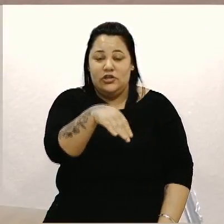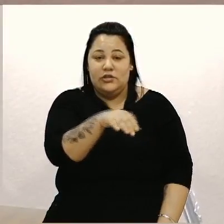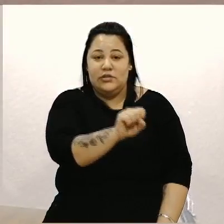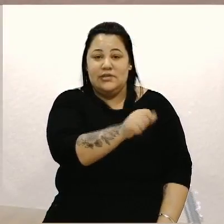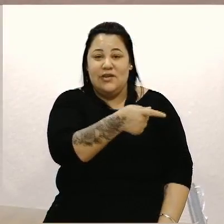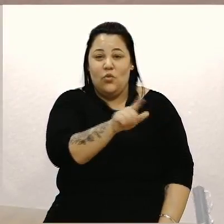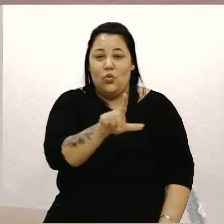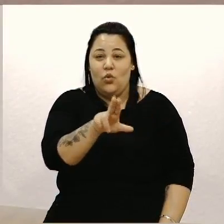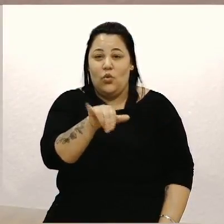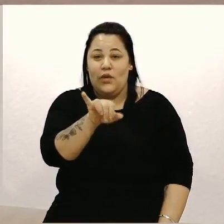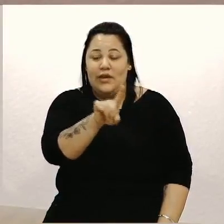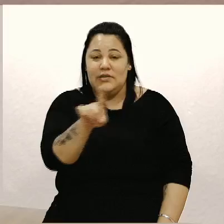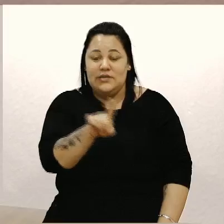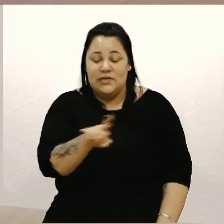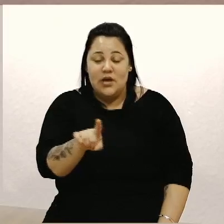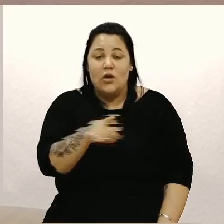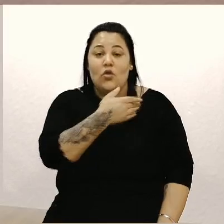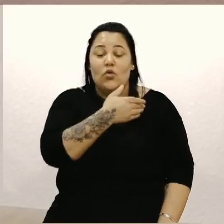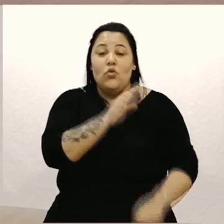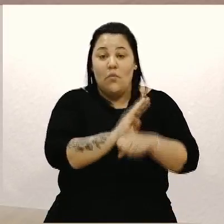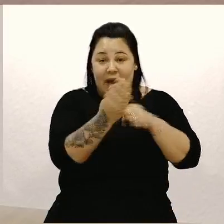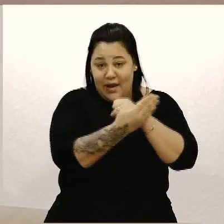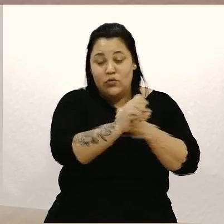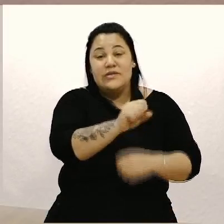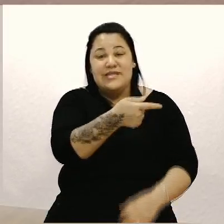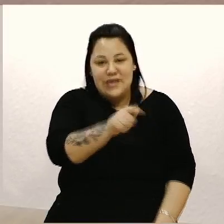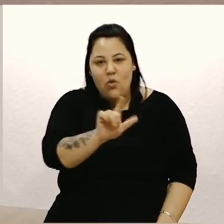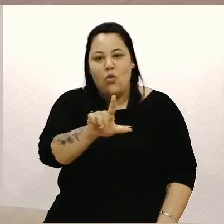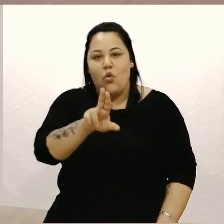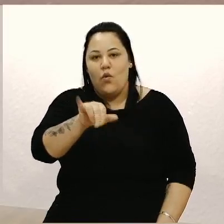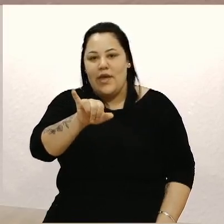2, no bairro São Luís, com o nome de